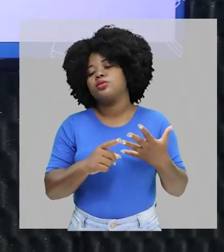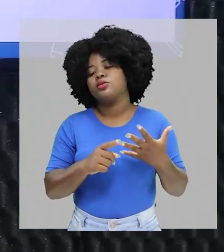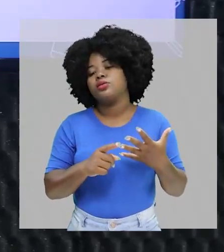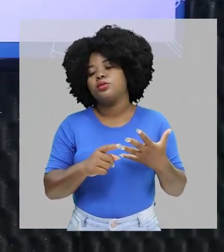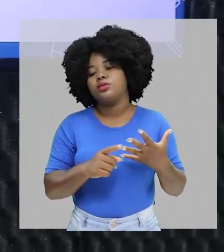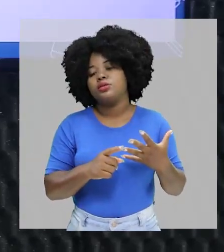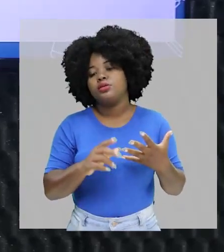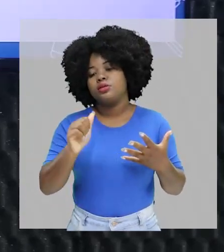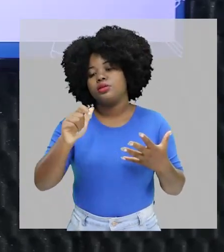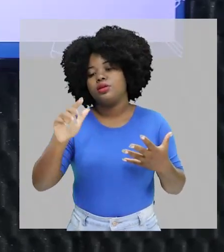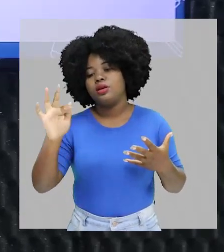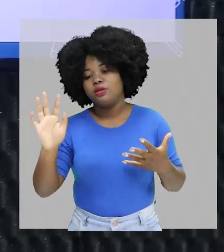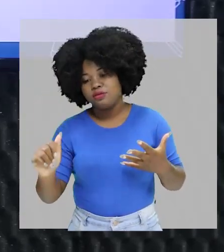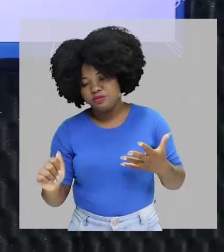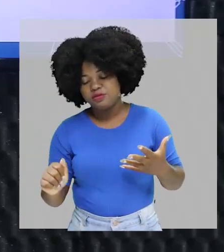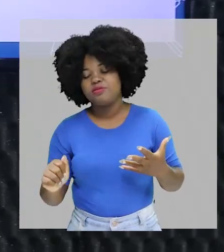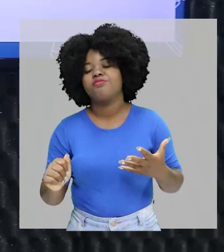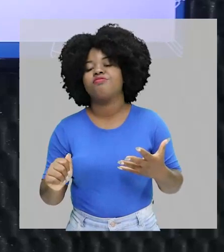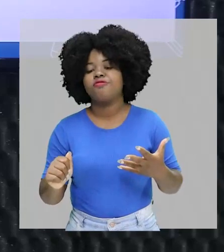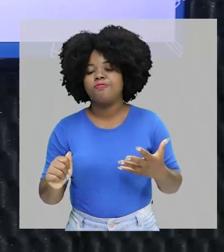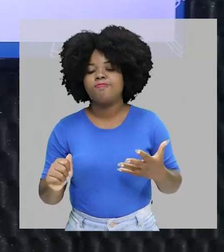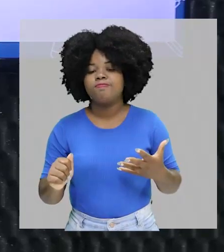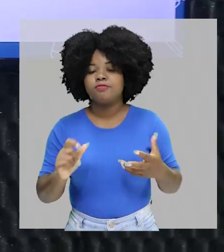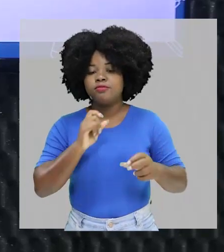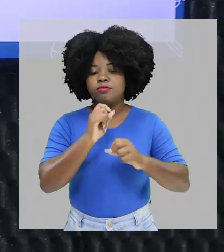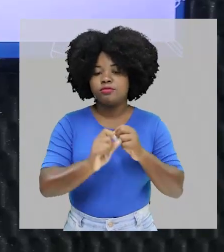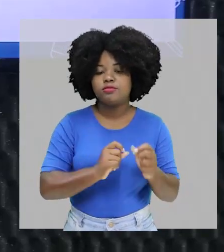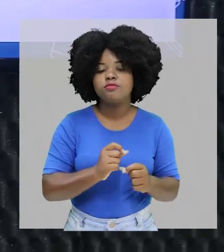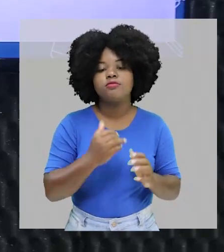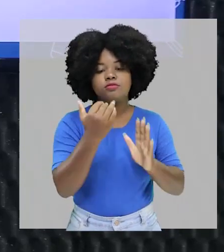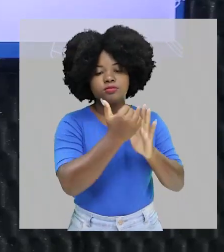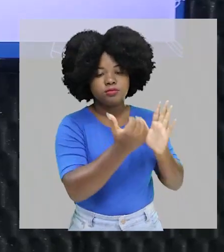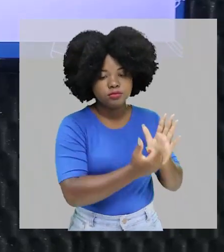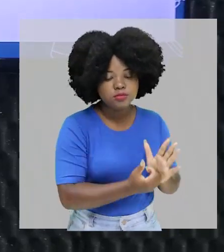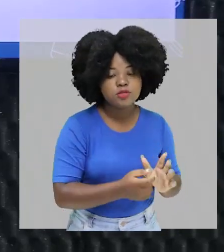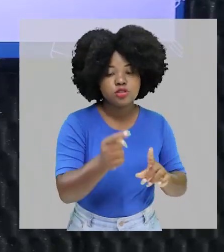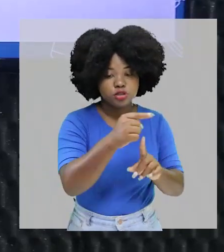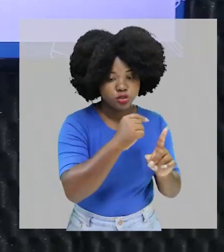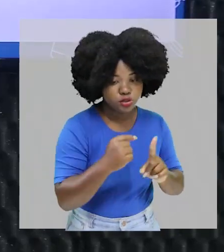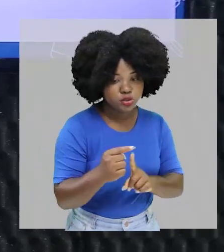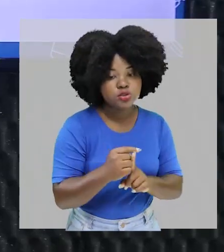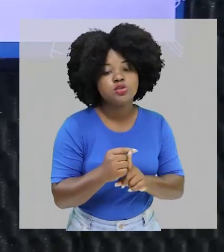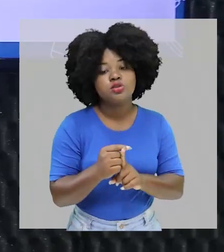radiação tipo alfa, ok? E são essas